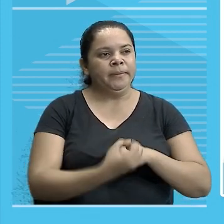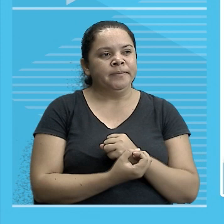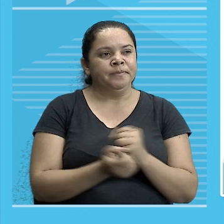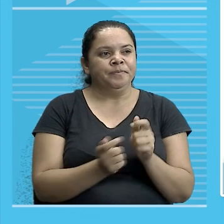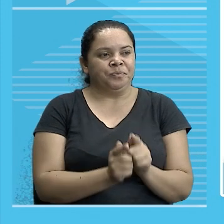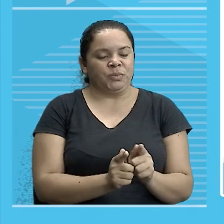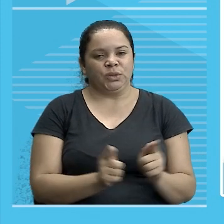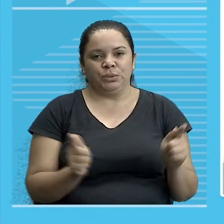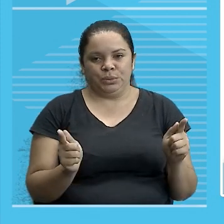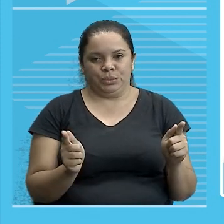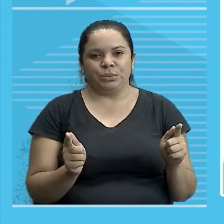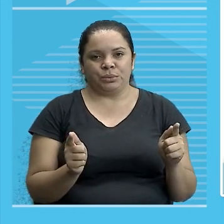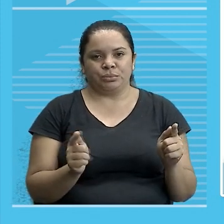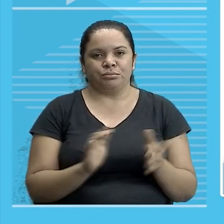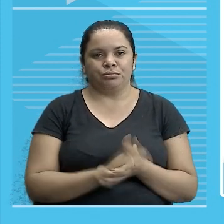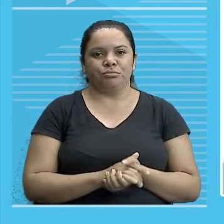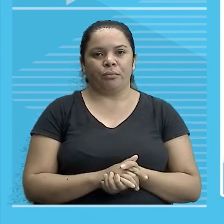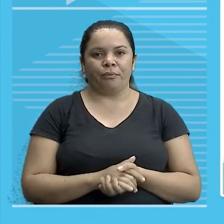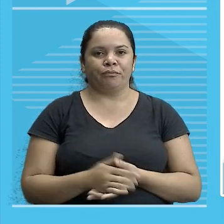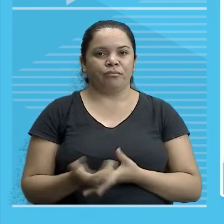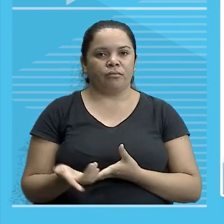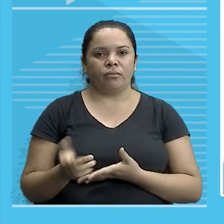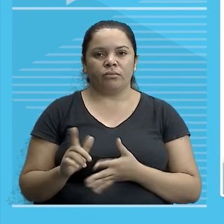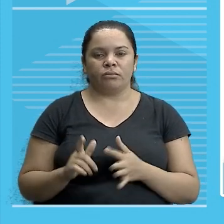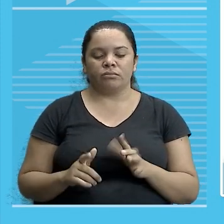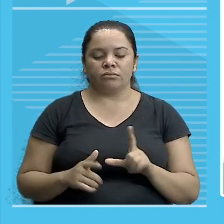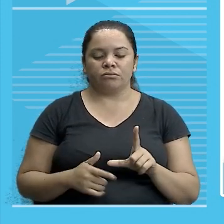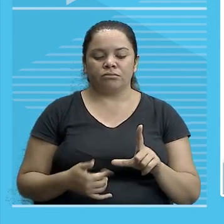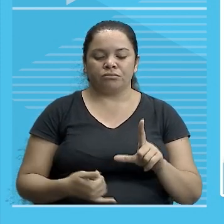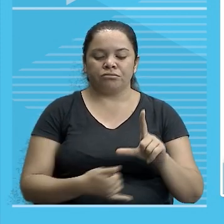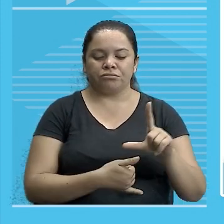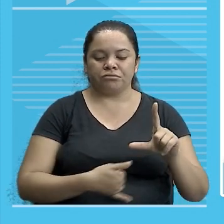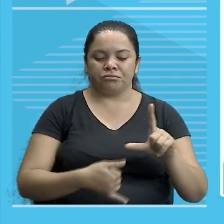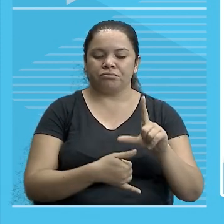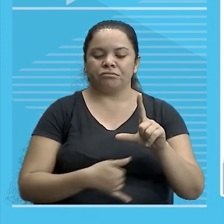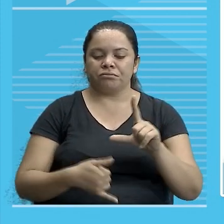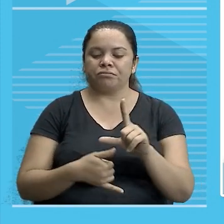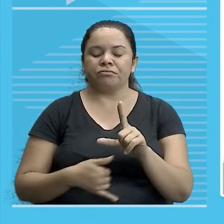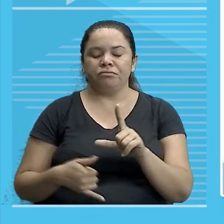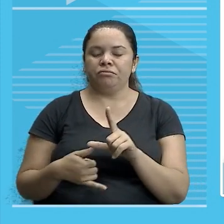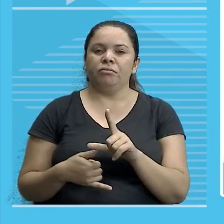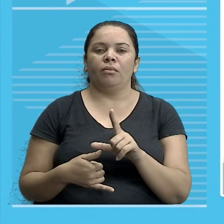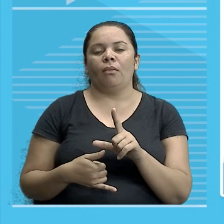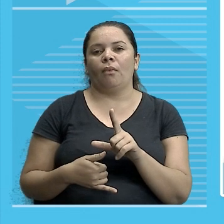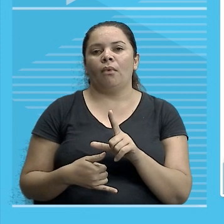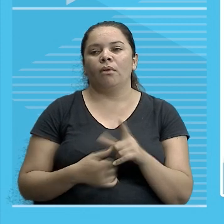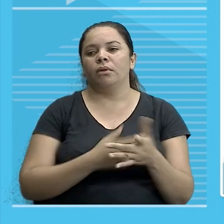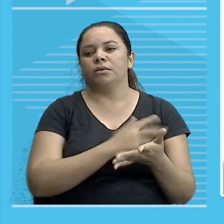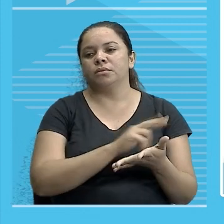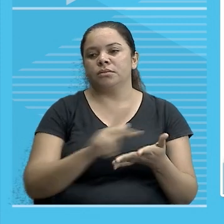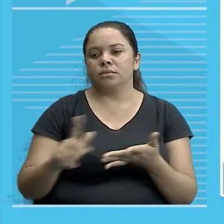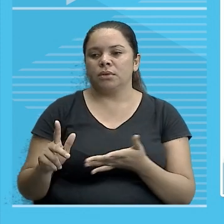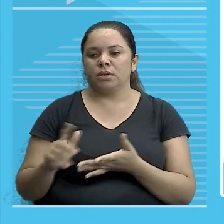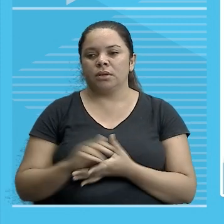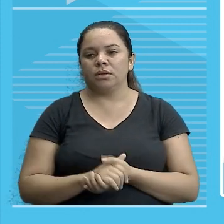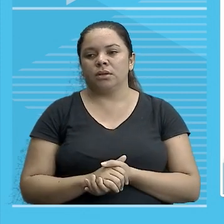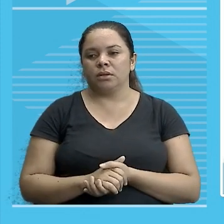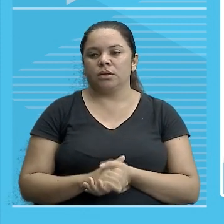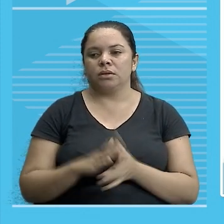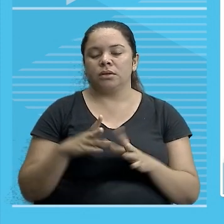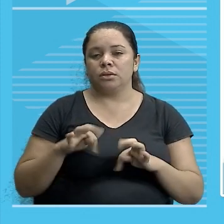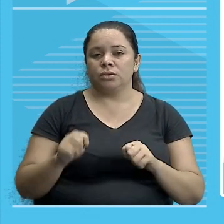como proteína, polissacarídeo, lipídio, ácido nucleico, tudo isso precisa ser quebrado. E aí, uma vez